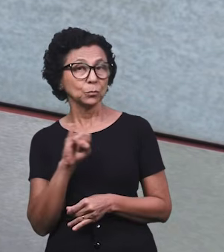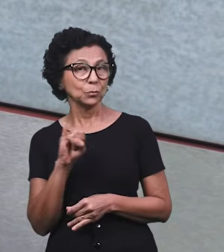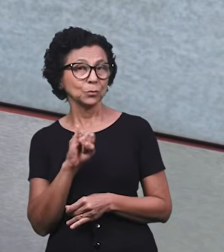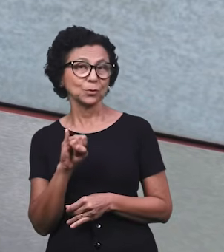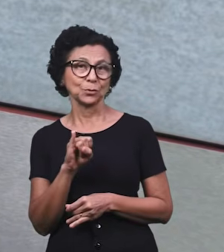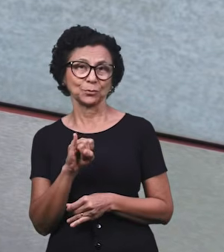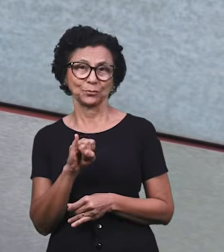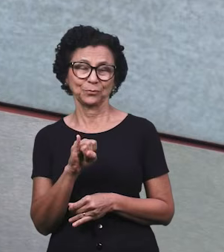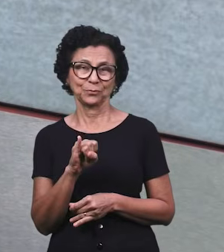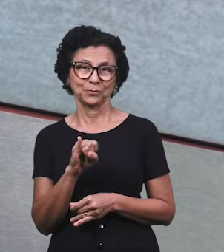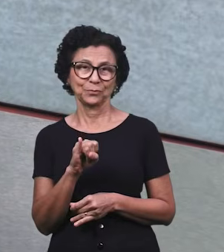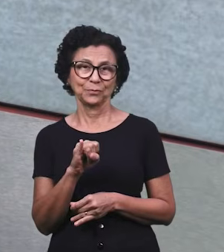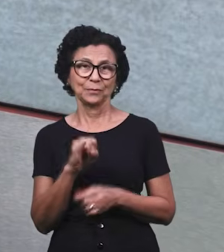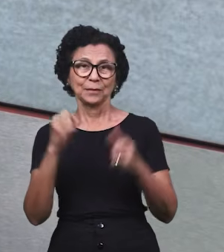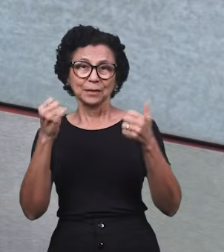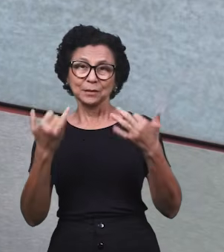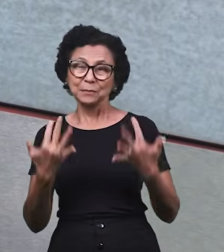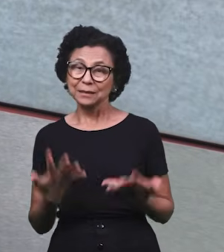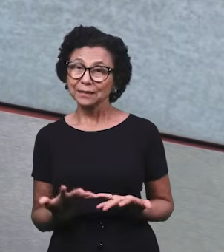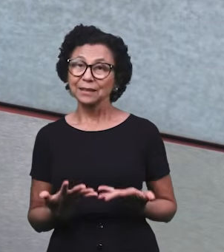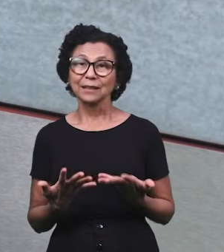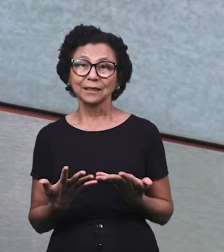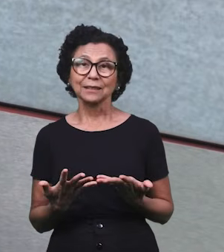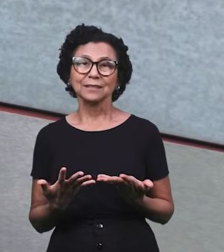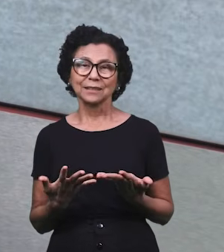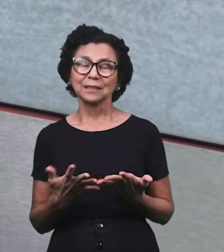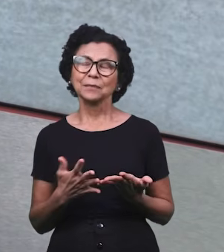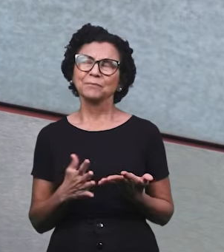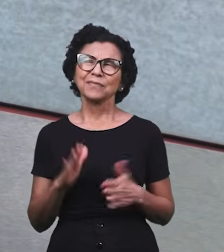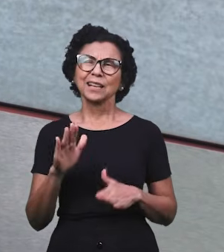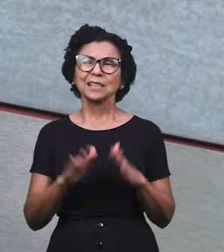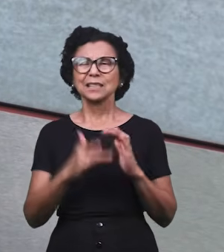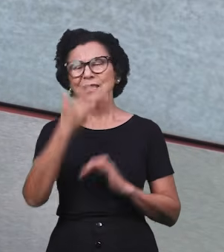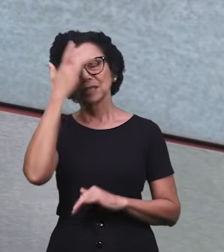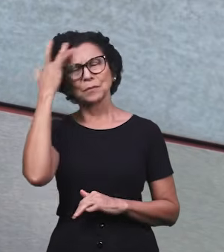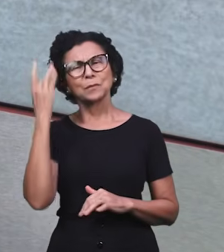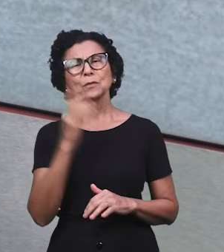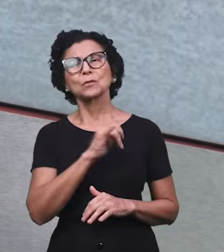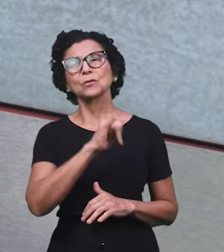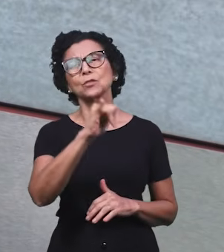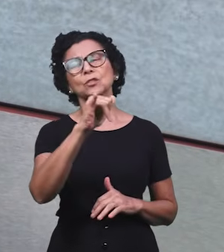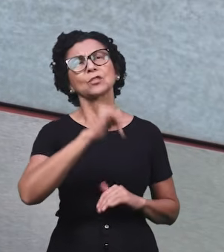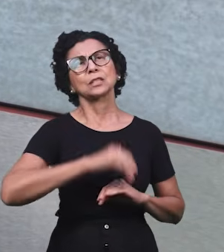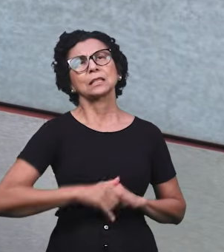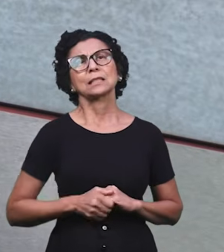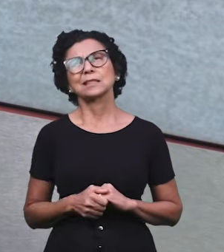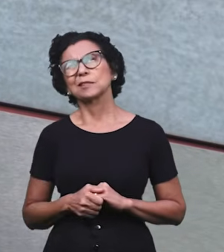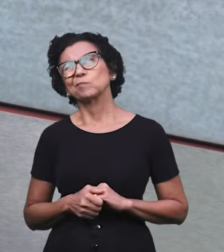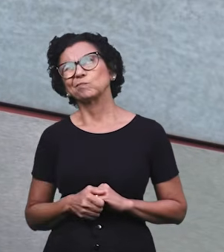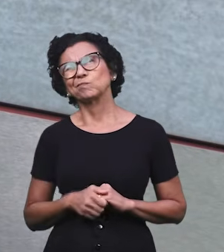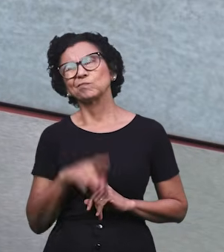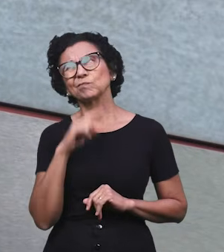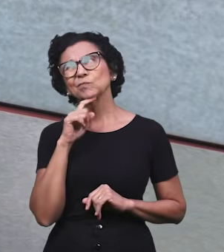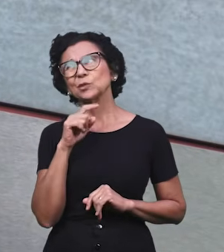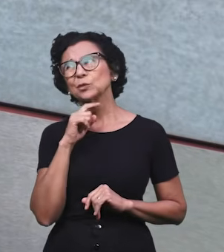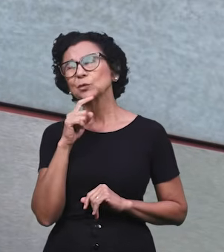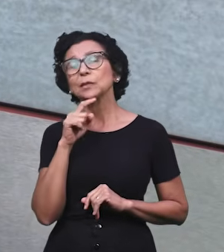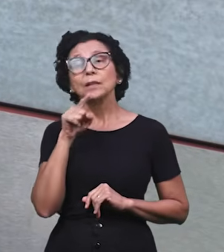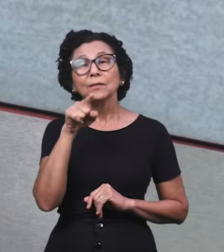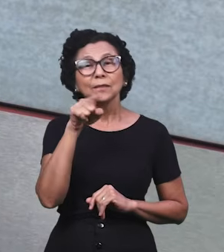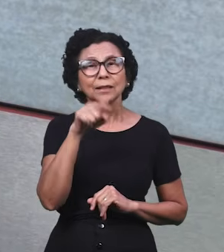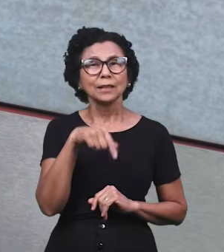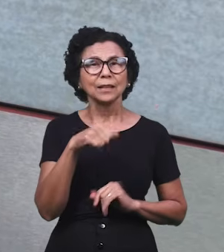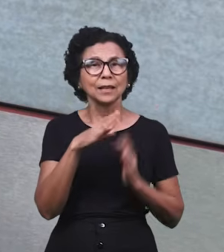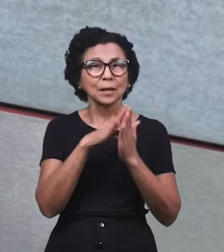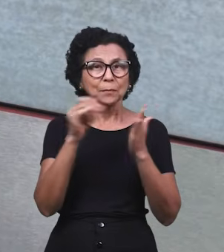para te esclarecer a respeito desse aspecto na Bíblia. Porque às vezes alguém te fala alguma coisa e você não tem certeza, mas vai lá,